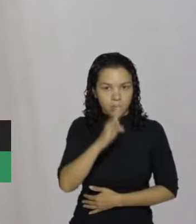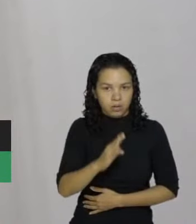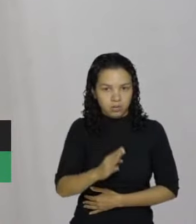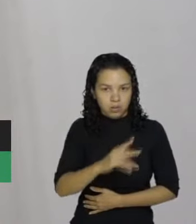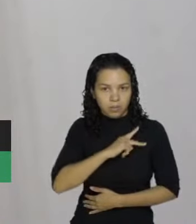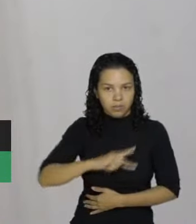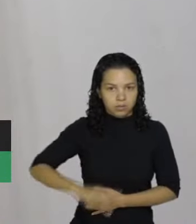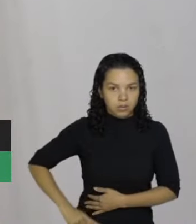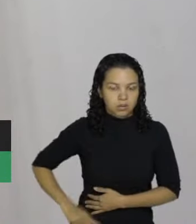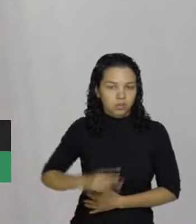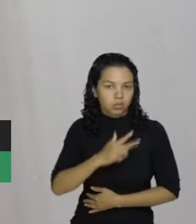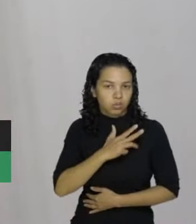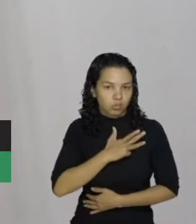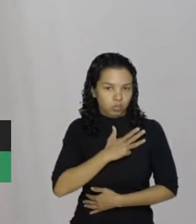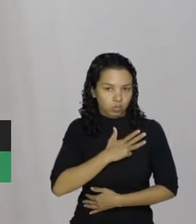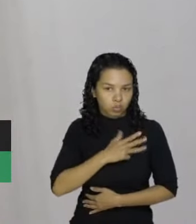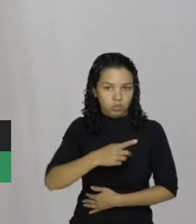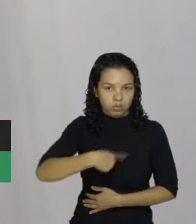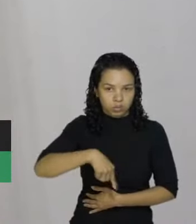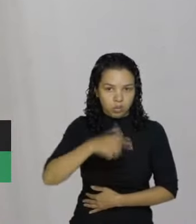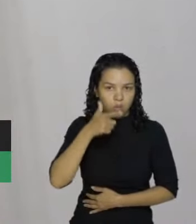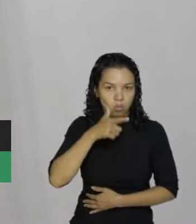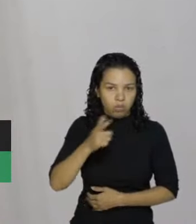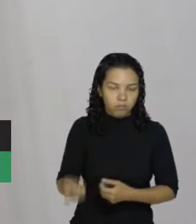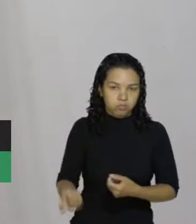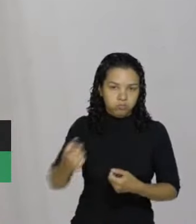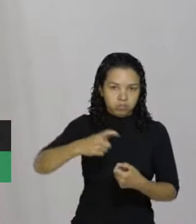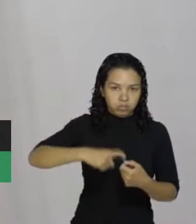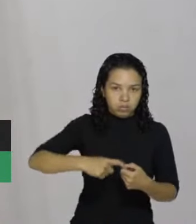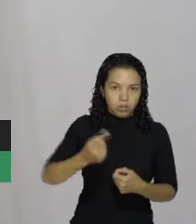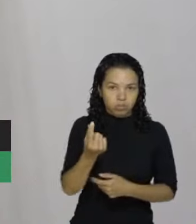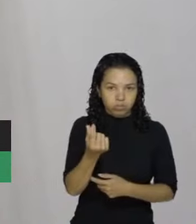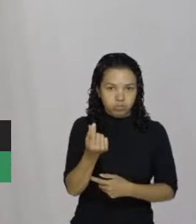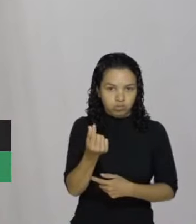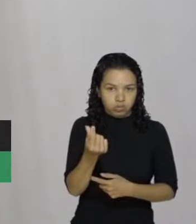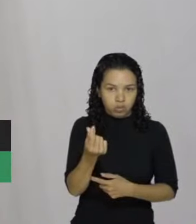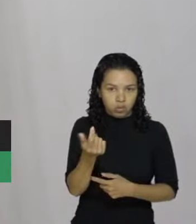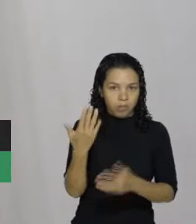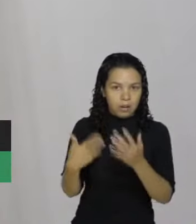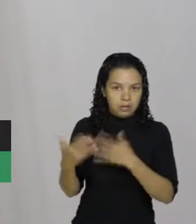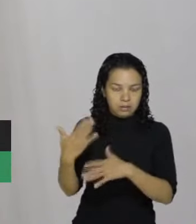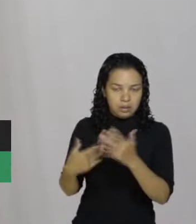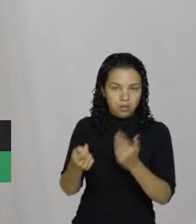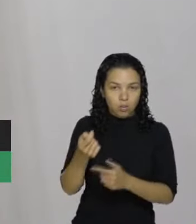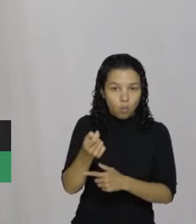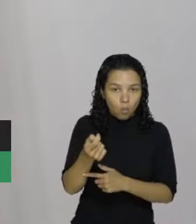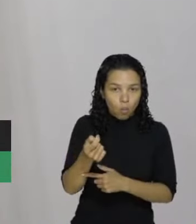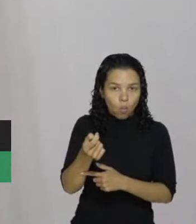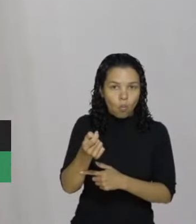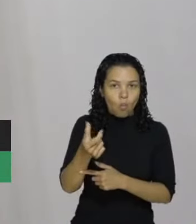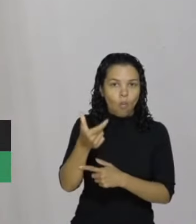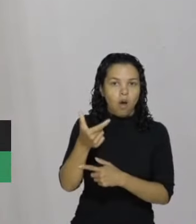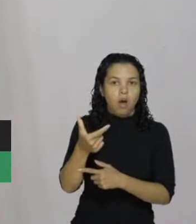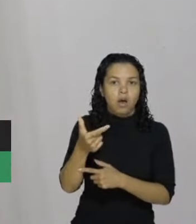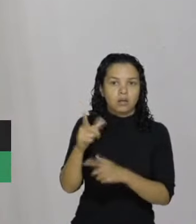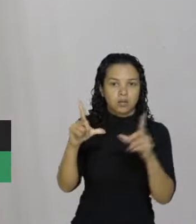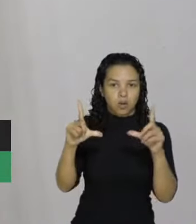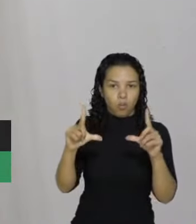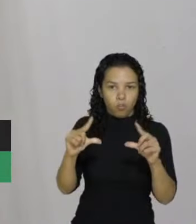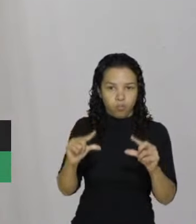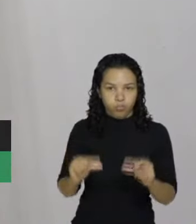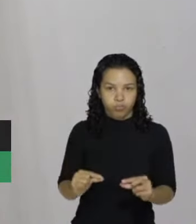presidência do Lula, a gente conseguiu retomar os recursos que antes estavam quase que